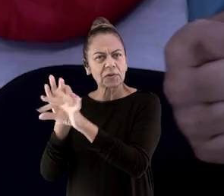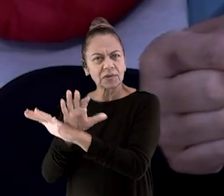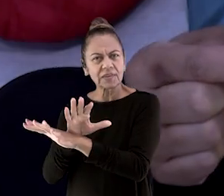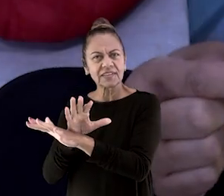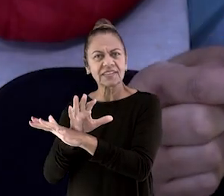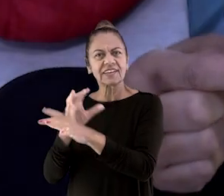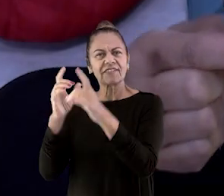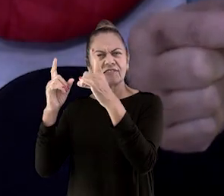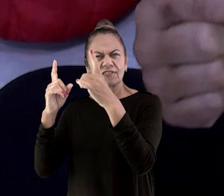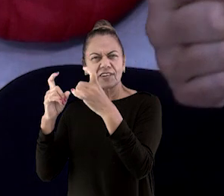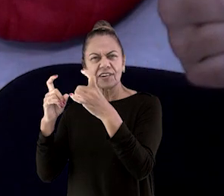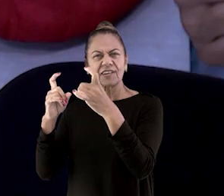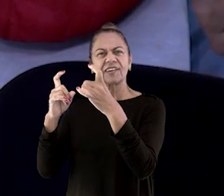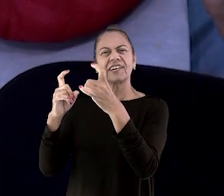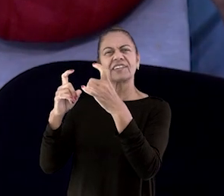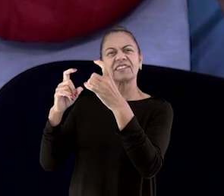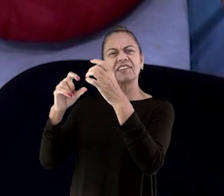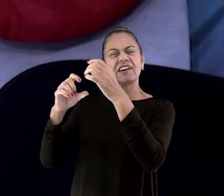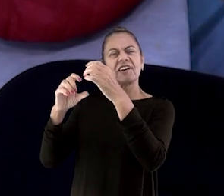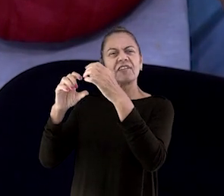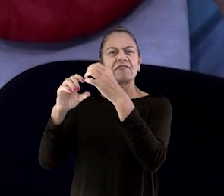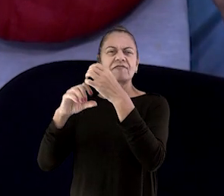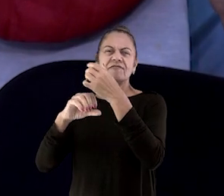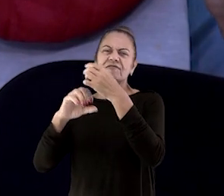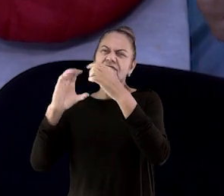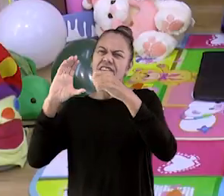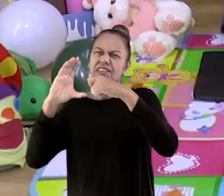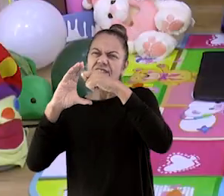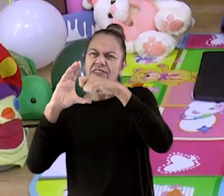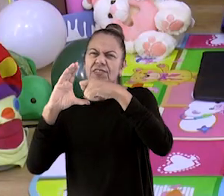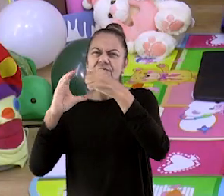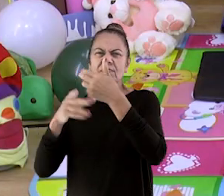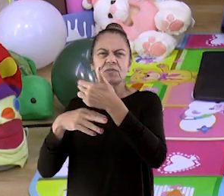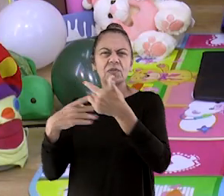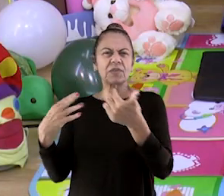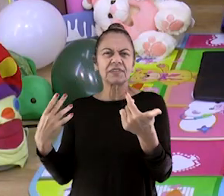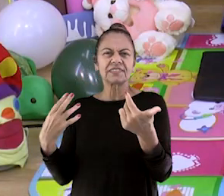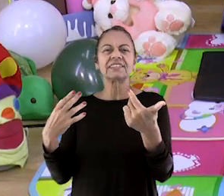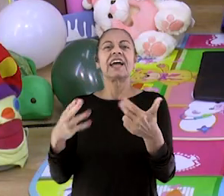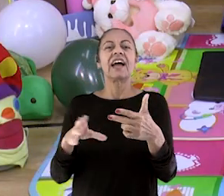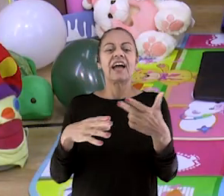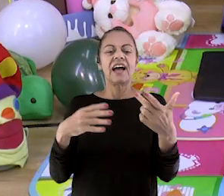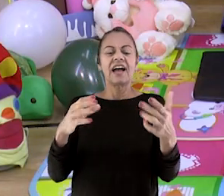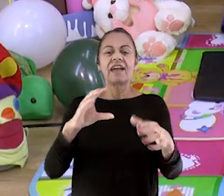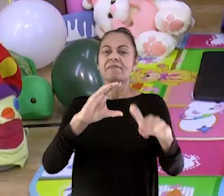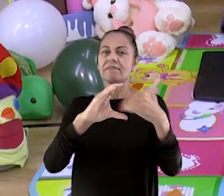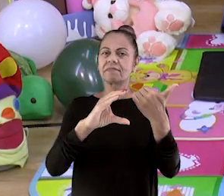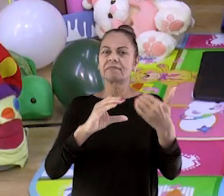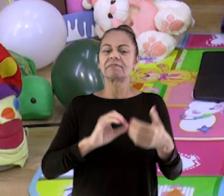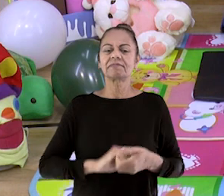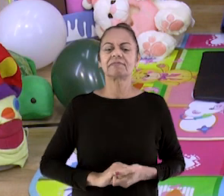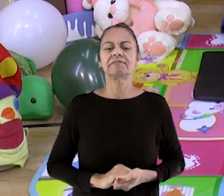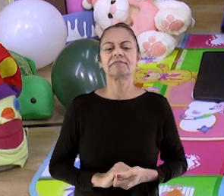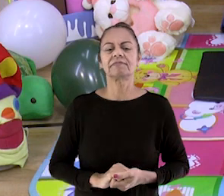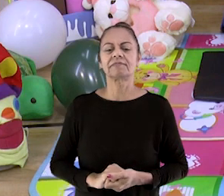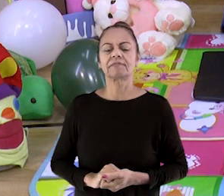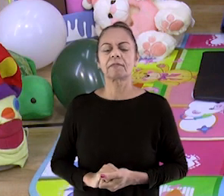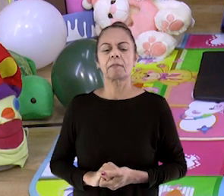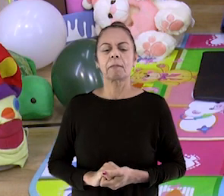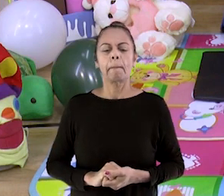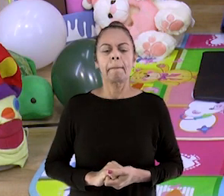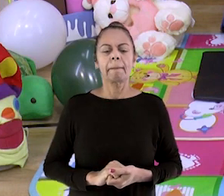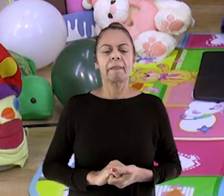amo ver a atividade dos meus amigos e ver que nossas crianças colocar a mão na